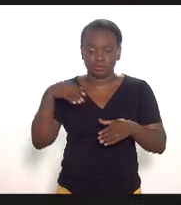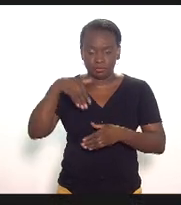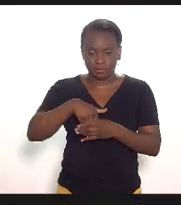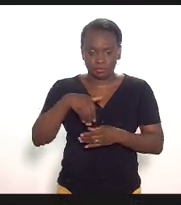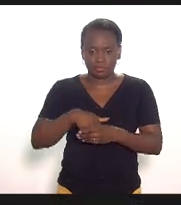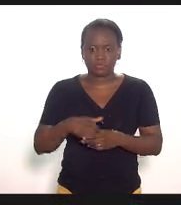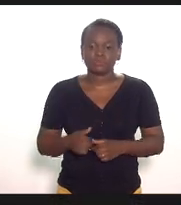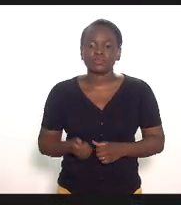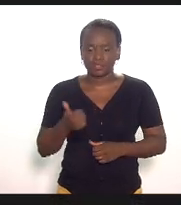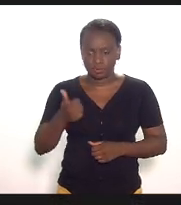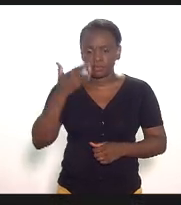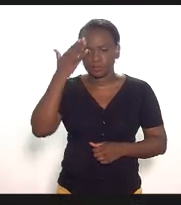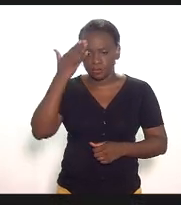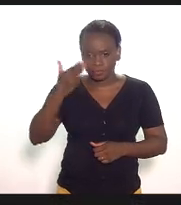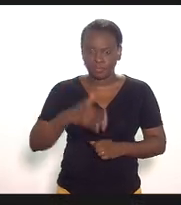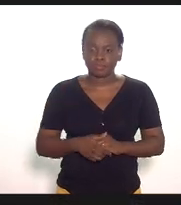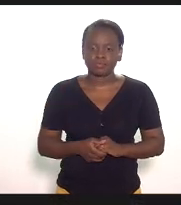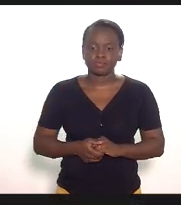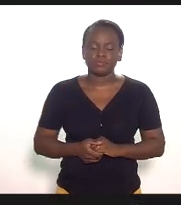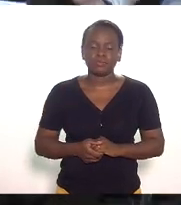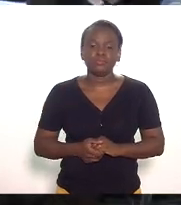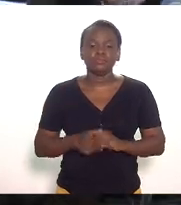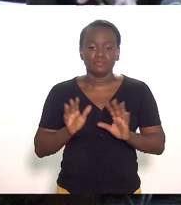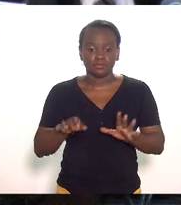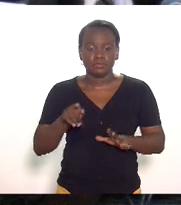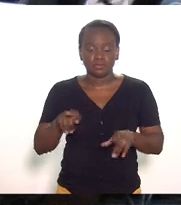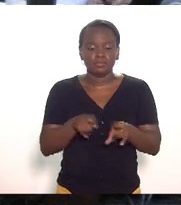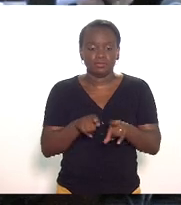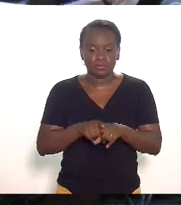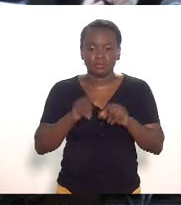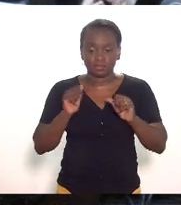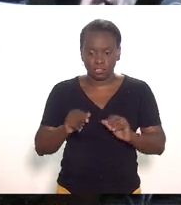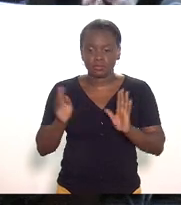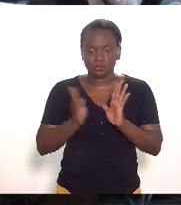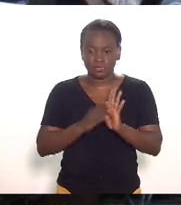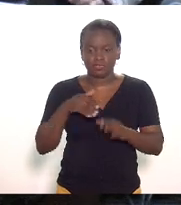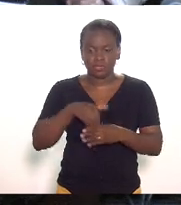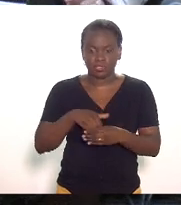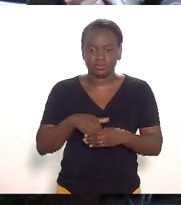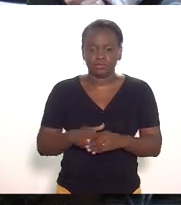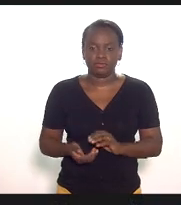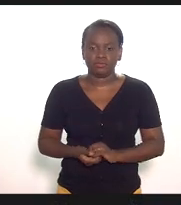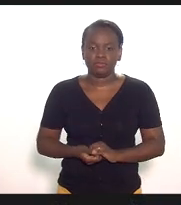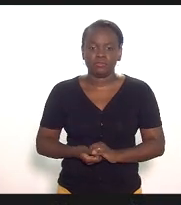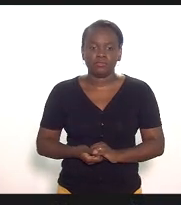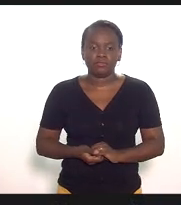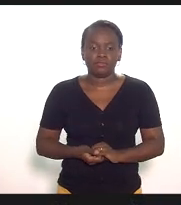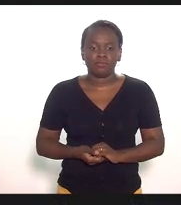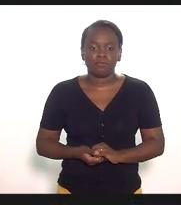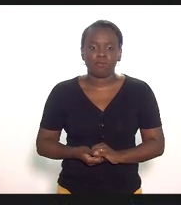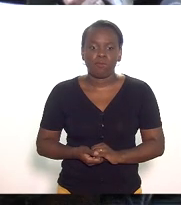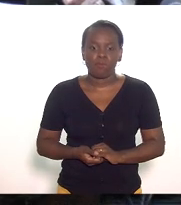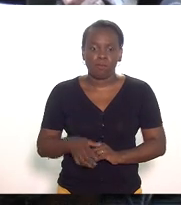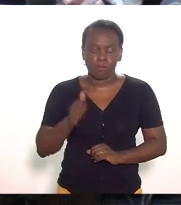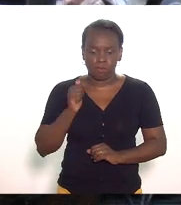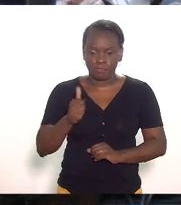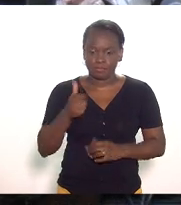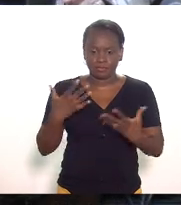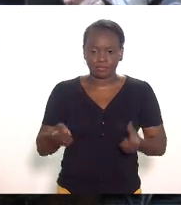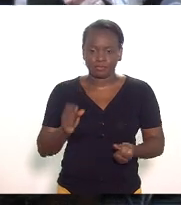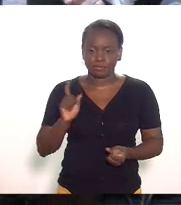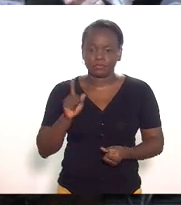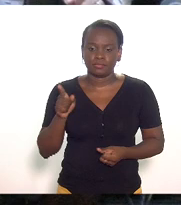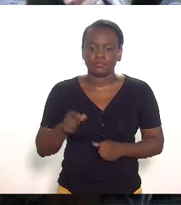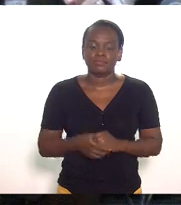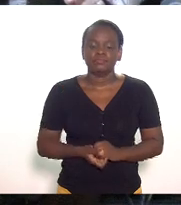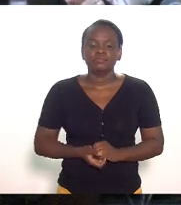voto no presidente. Grupo. Mas, Vossa Excelência, pode adiantar o voto dele. É contrário. Ok.